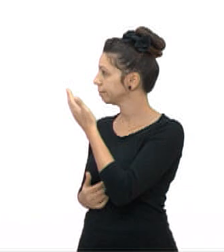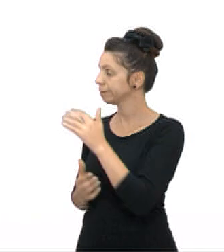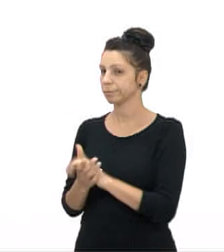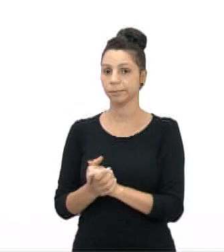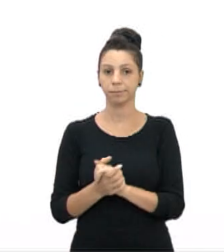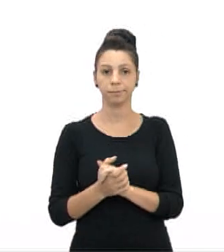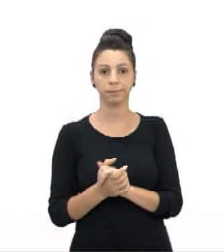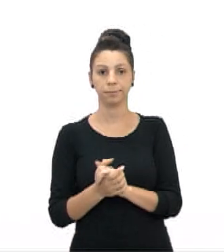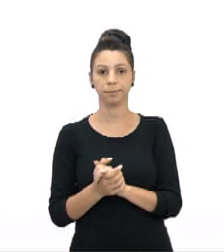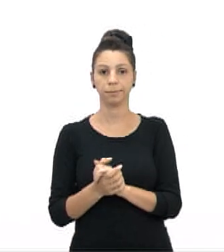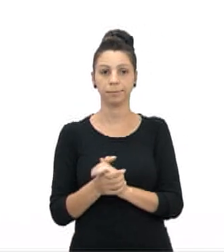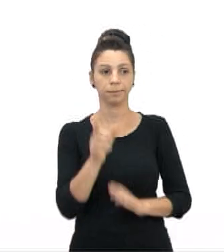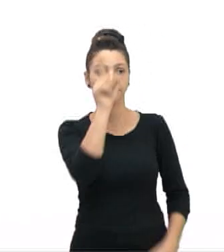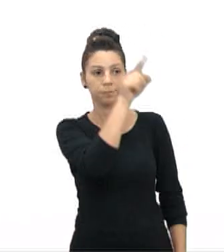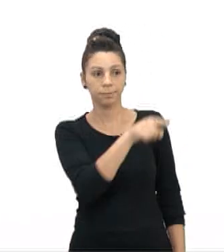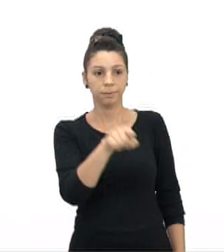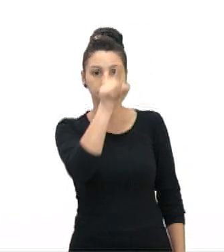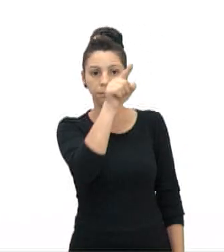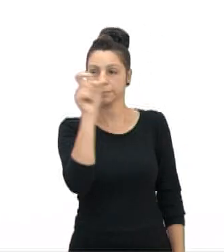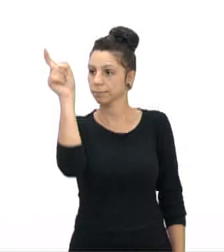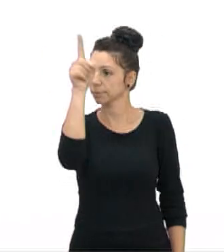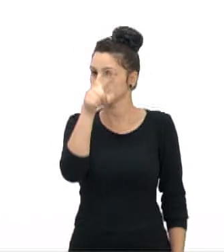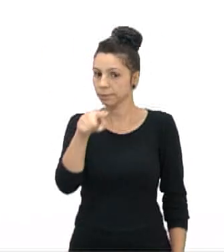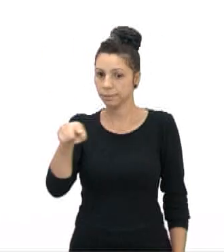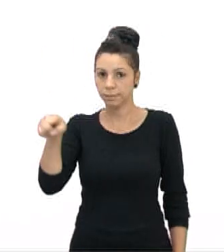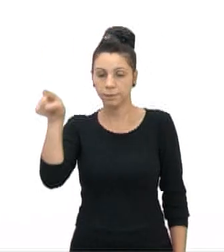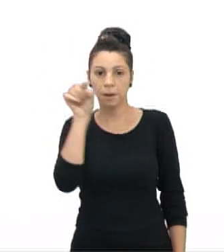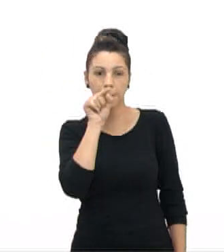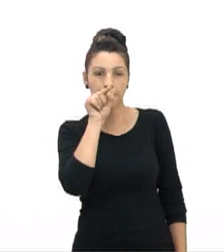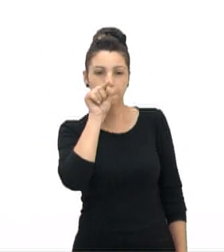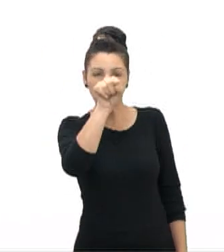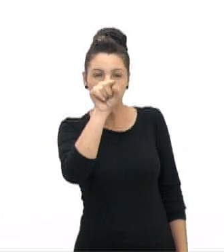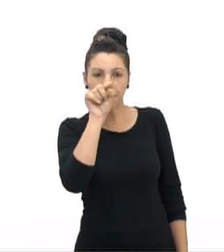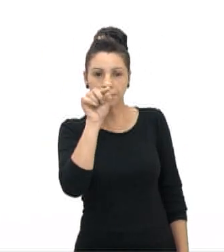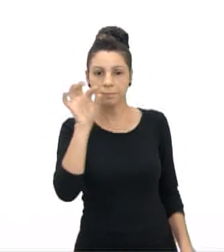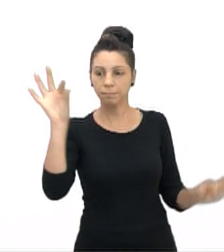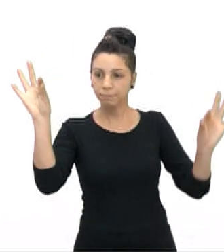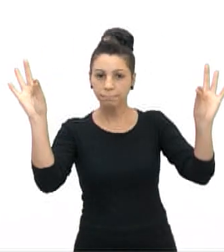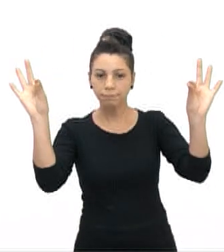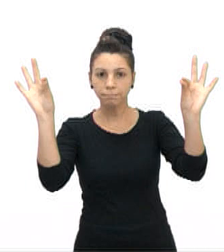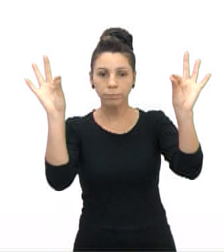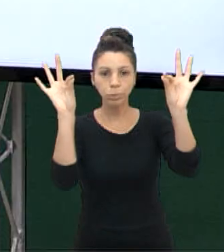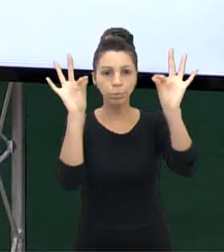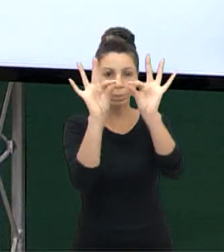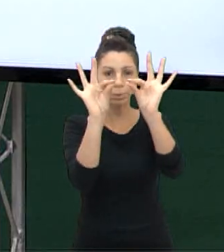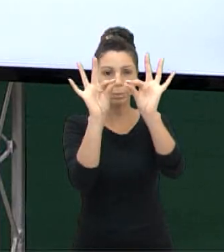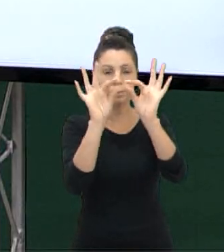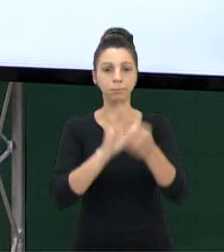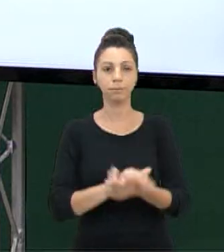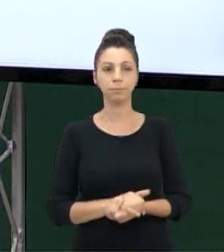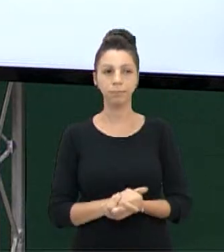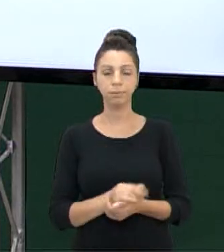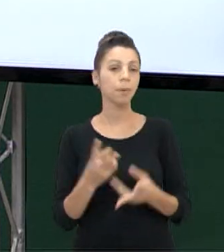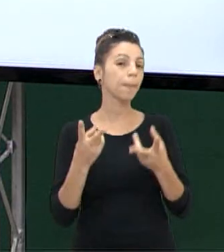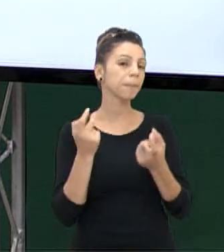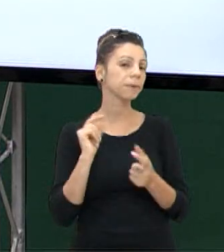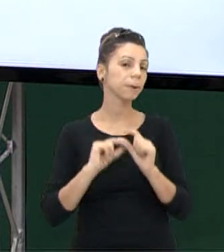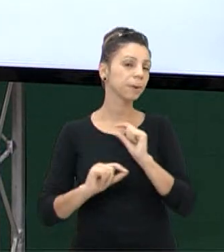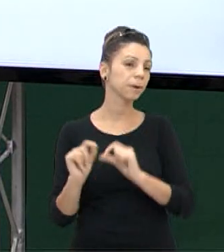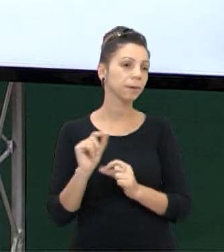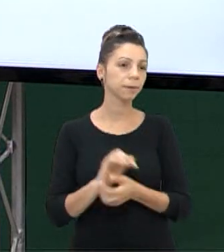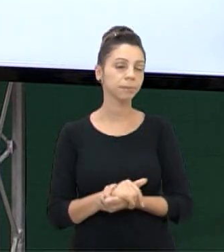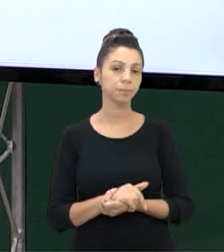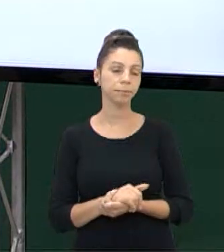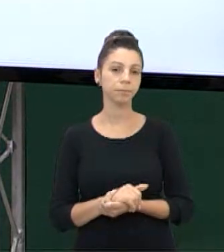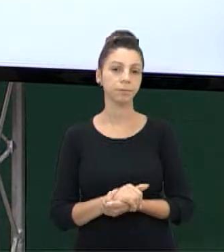aqui no meio dessas duas circunferências. Nesse caso, meus queridos, vocês vão observar o seguinte.